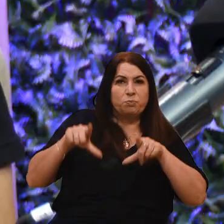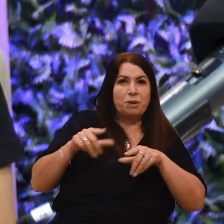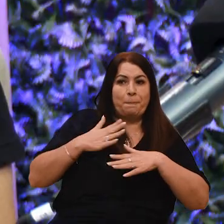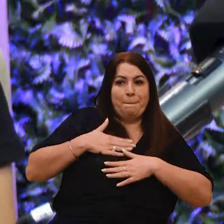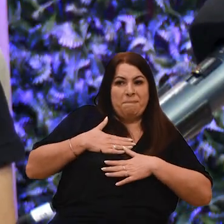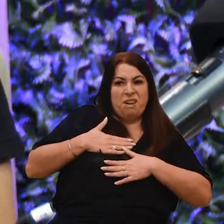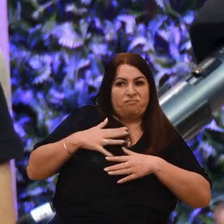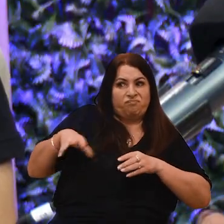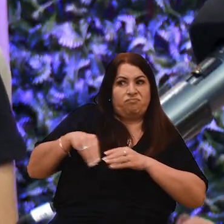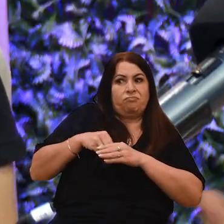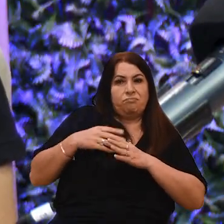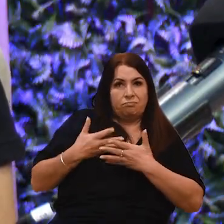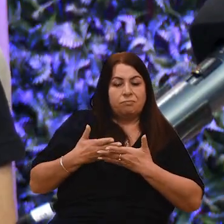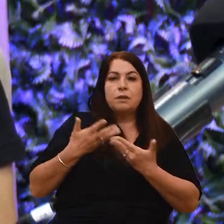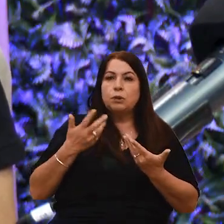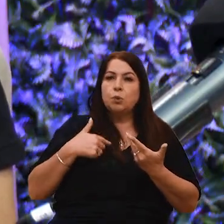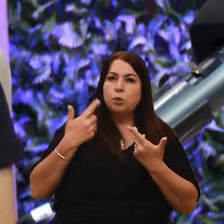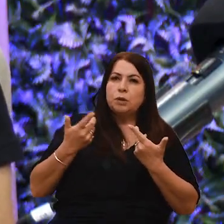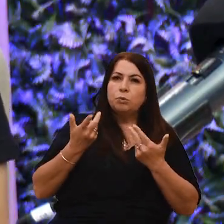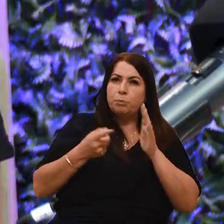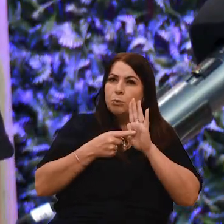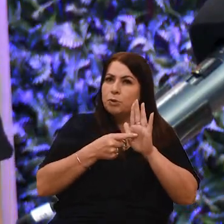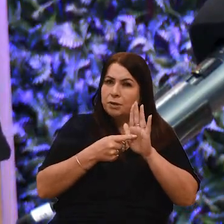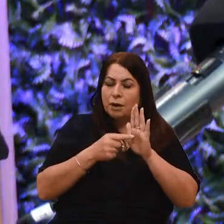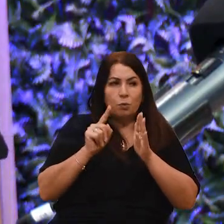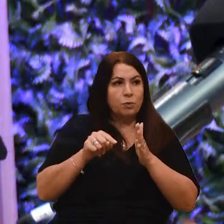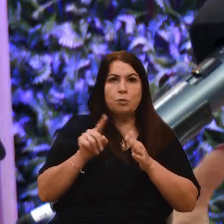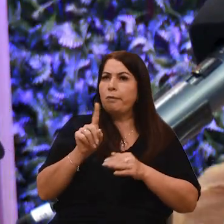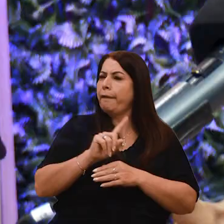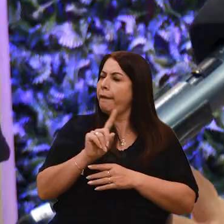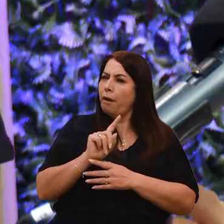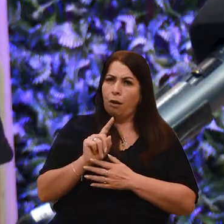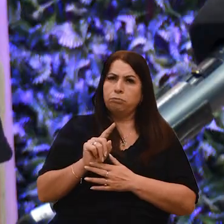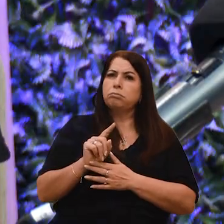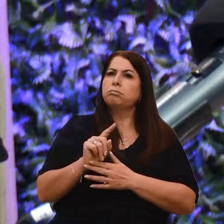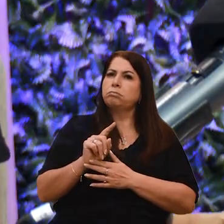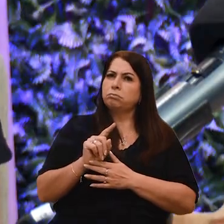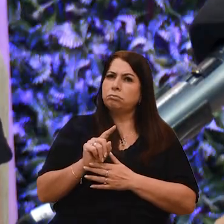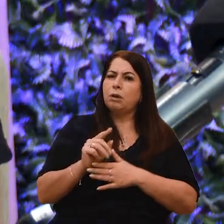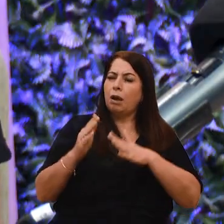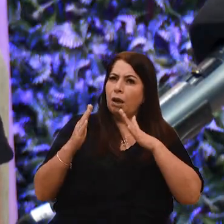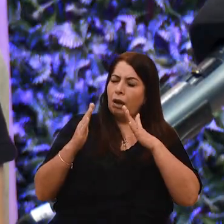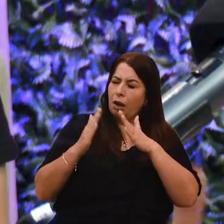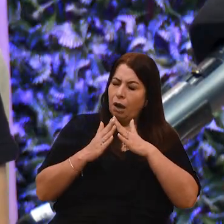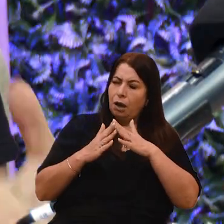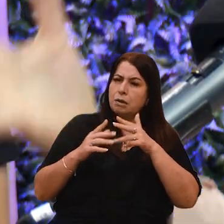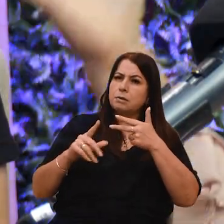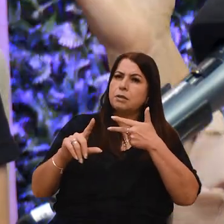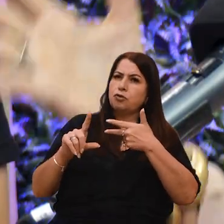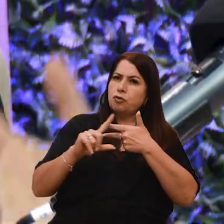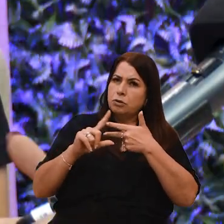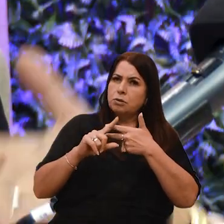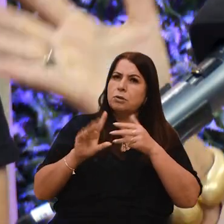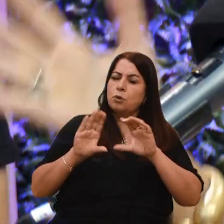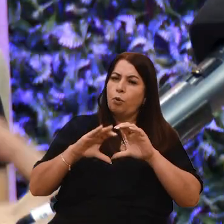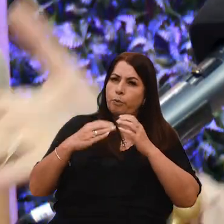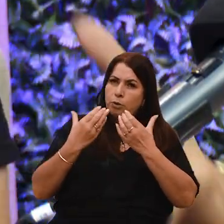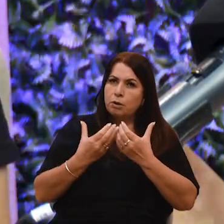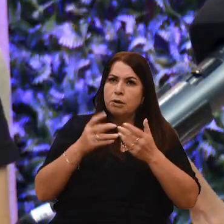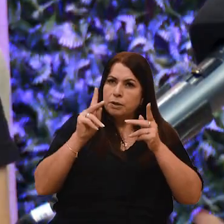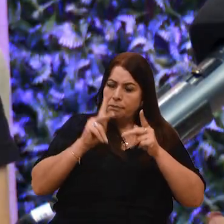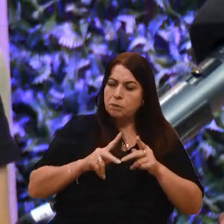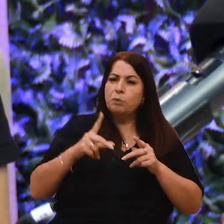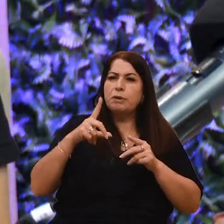ainda para ti. E o que a gente quer mostrar com isso é que não, que a Casa Legislativa, a comunidade, as